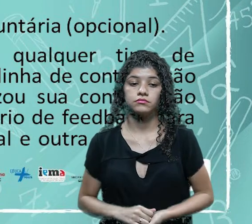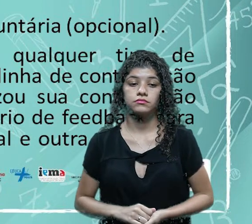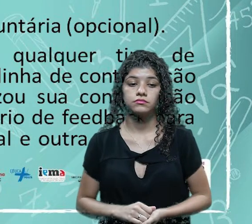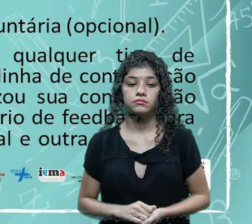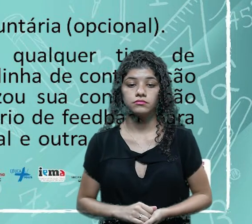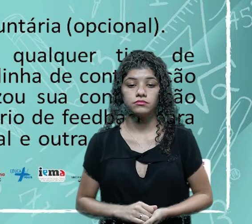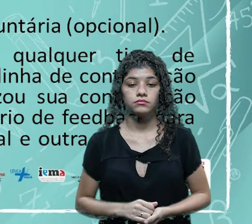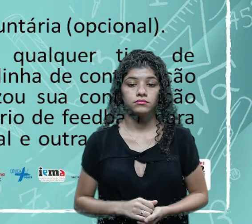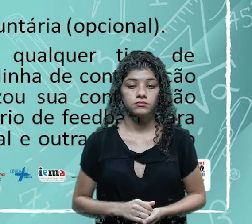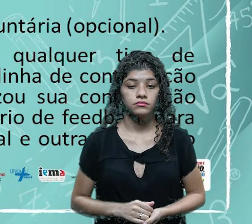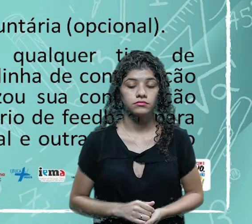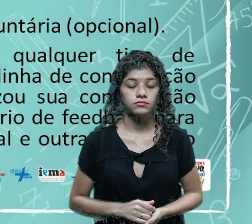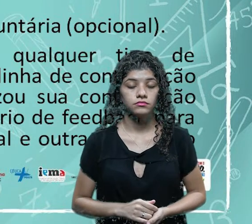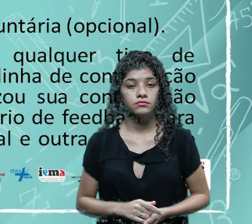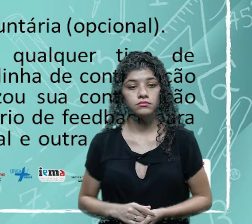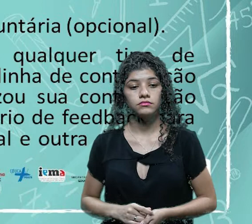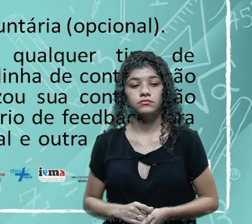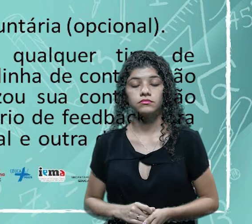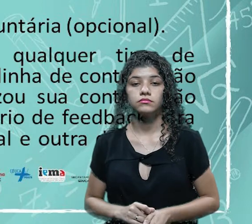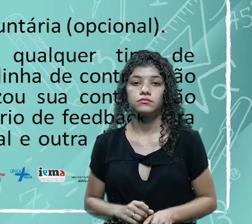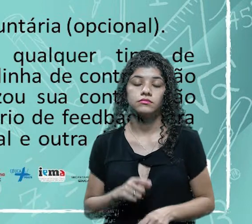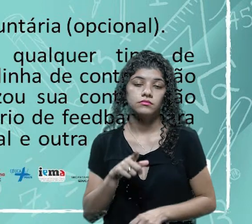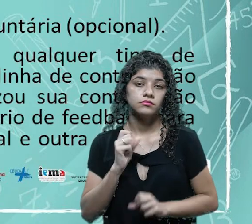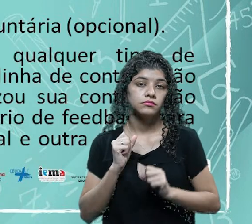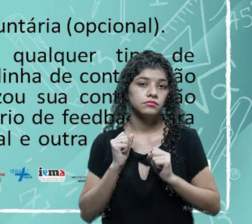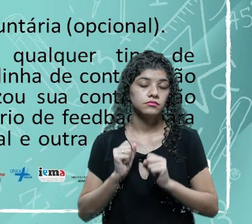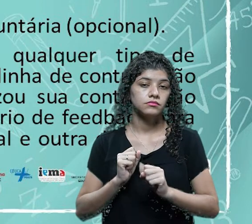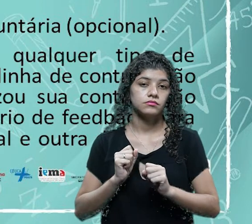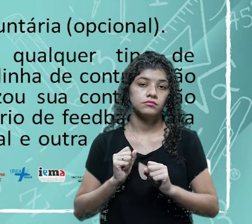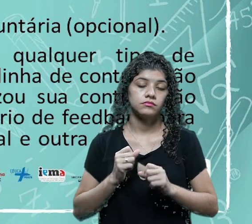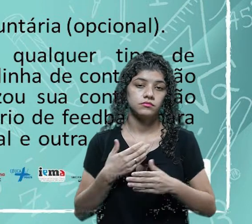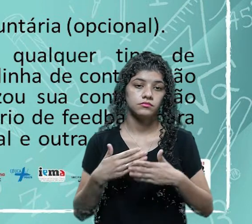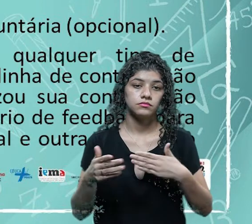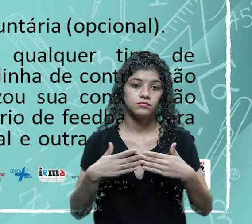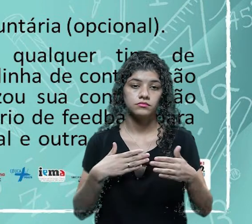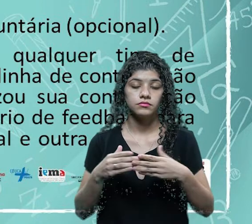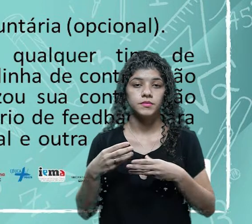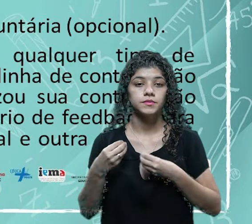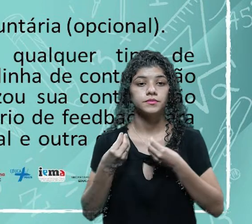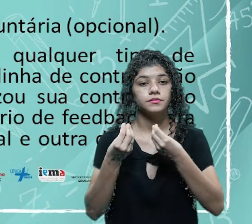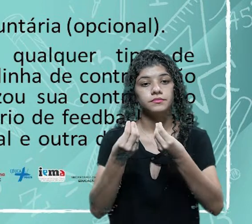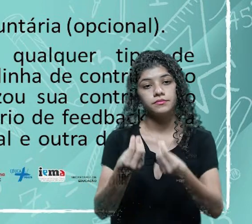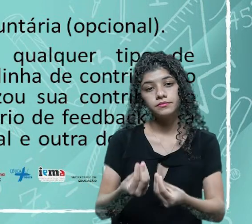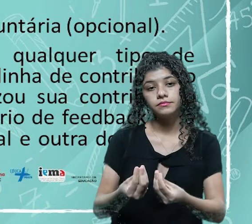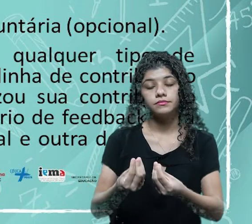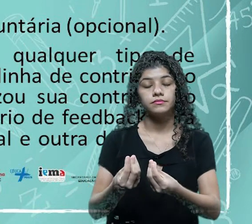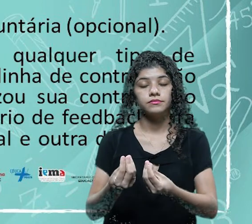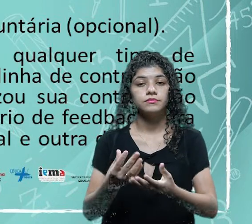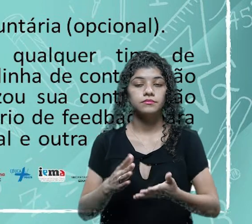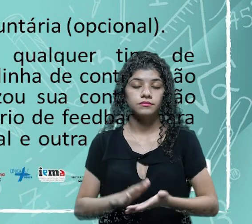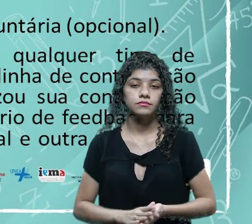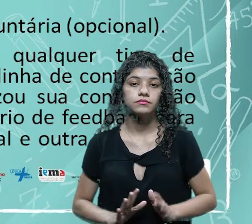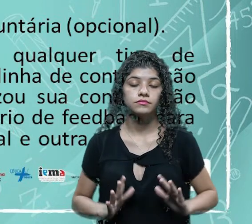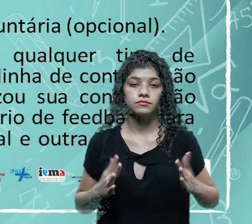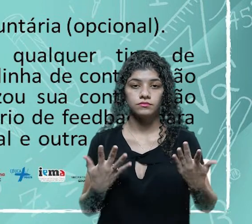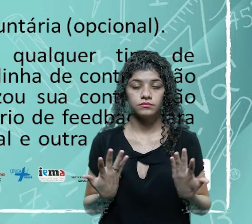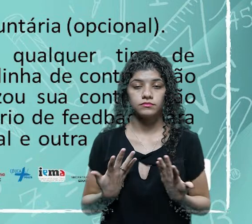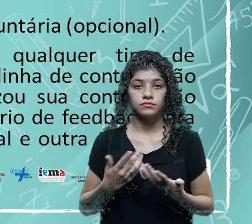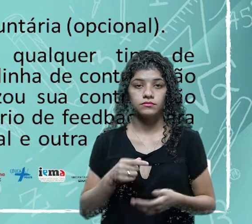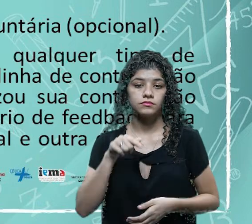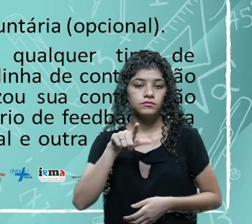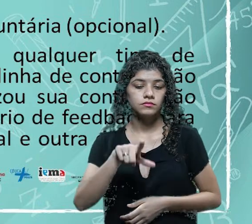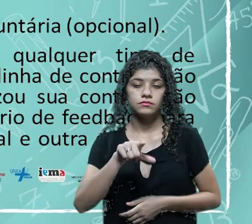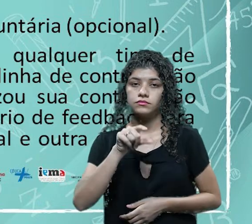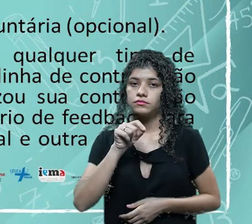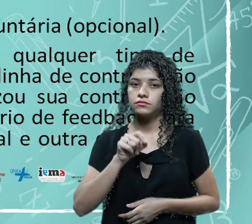contribuição social voluntária então você pode realizar qualquer tipo de contribuição social esse evento né